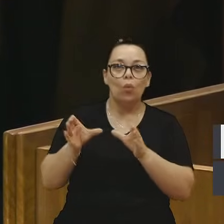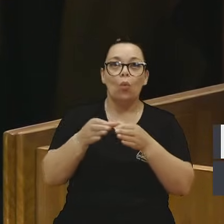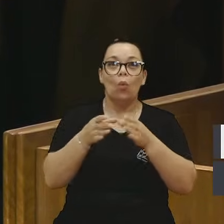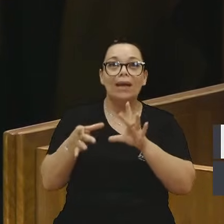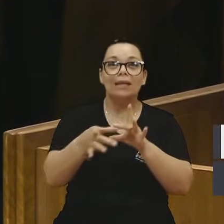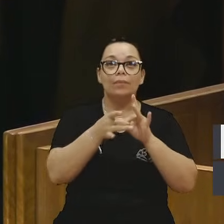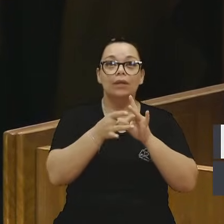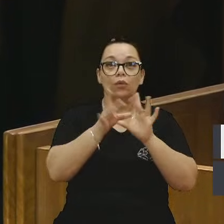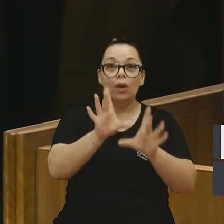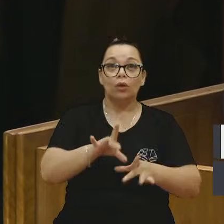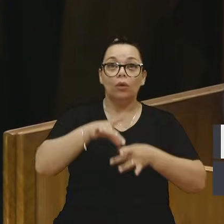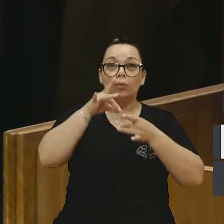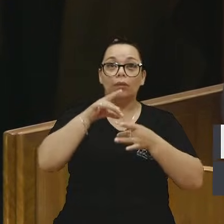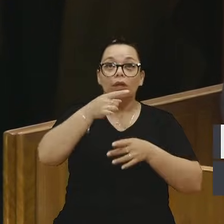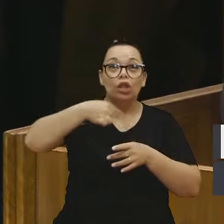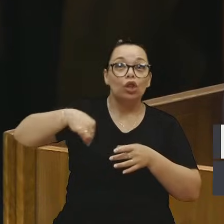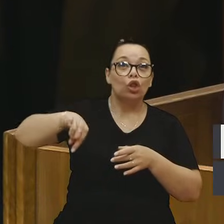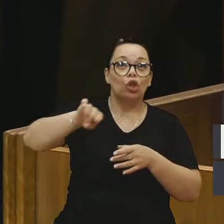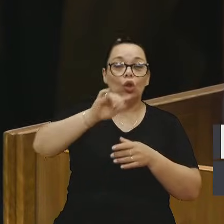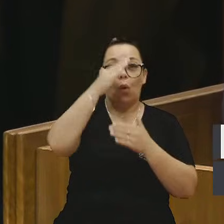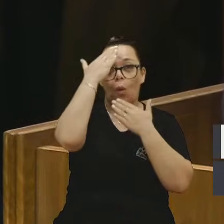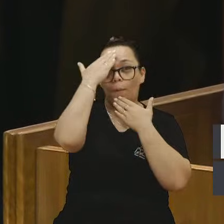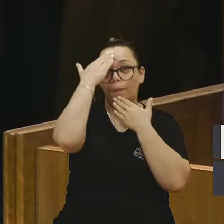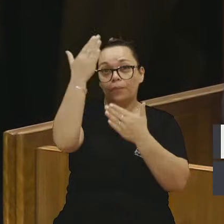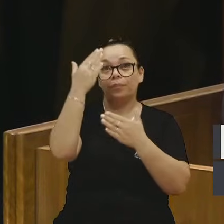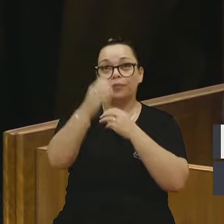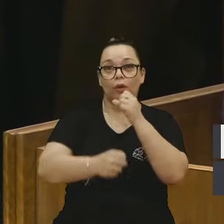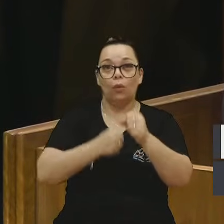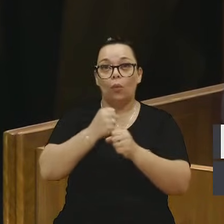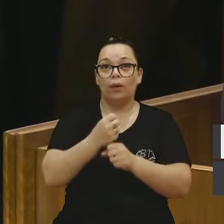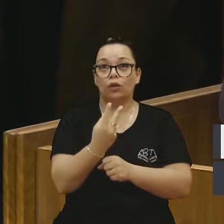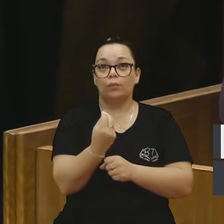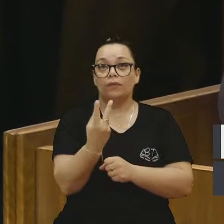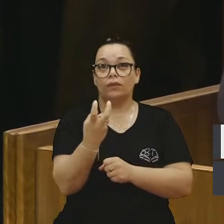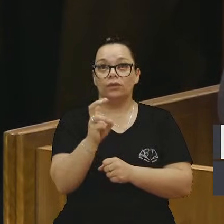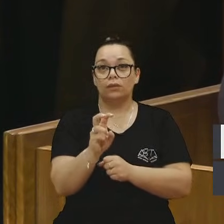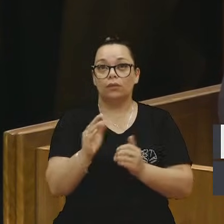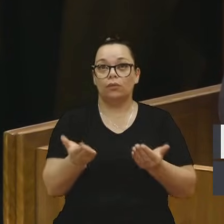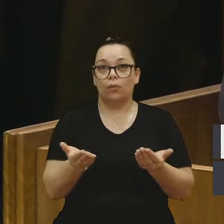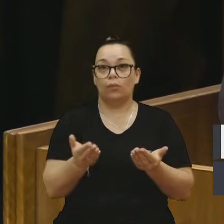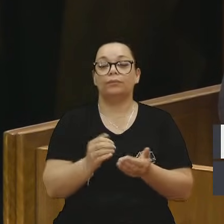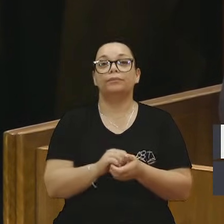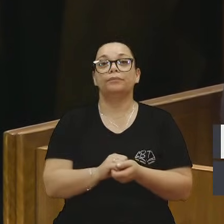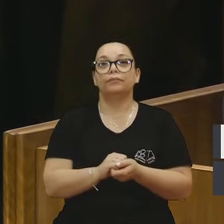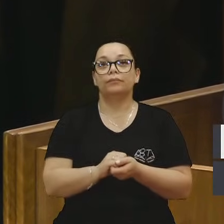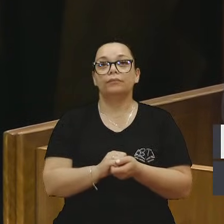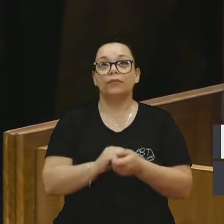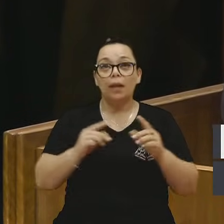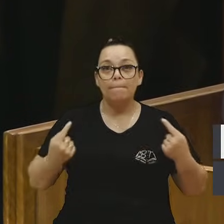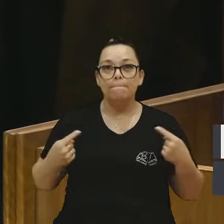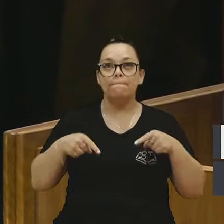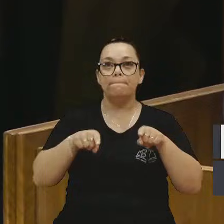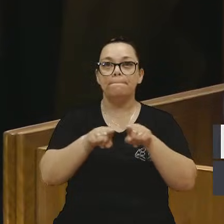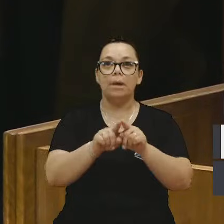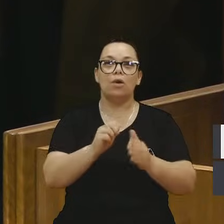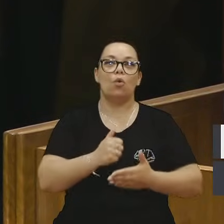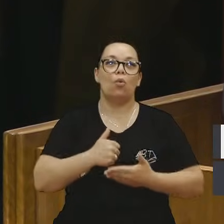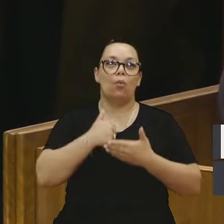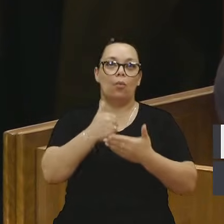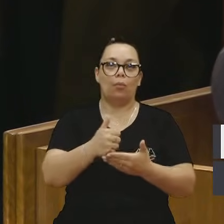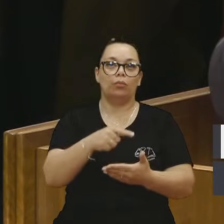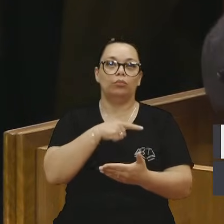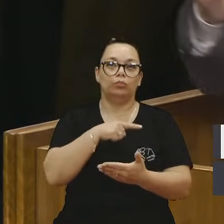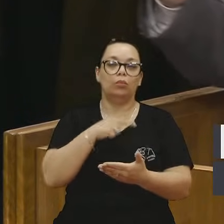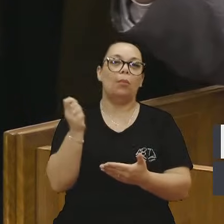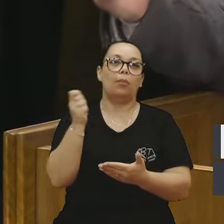espírito que nós temos que agradecer o ano que nós tivemos. Agradecer a parceria e o apoio que eu